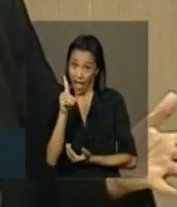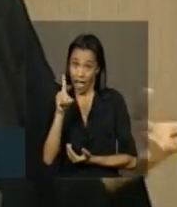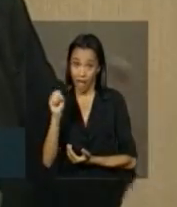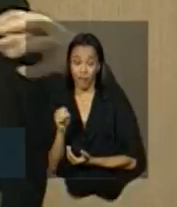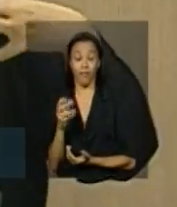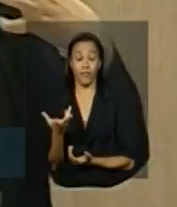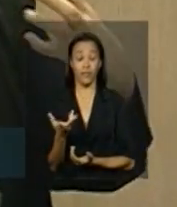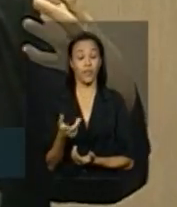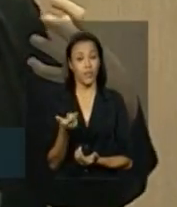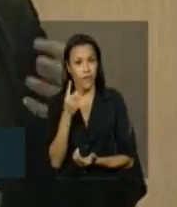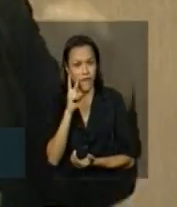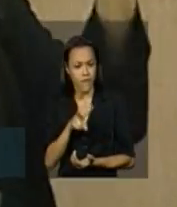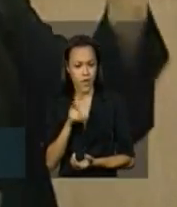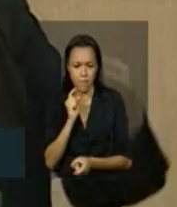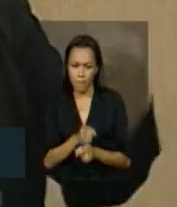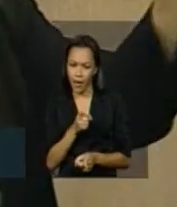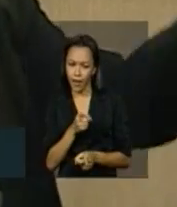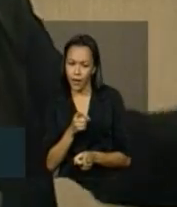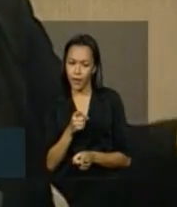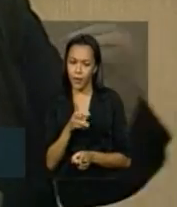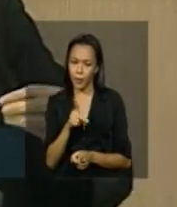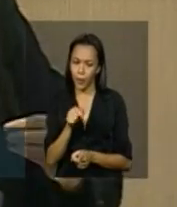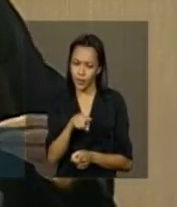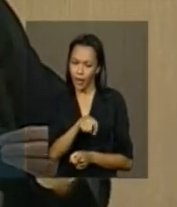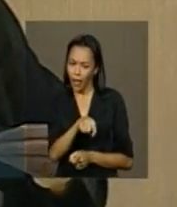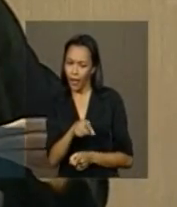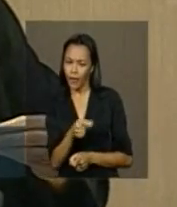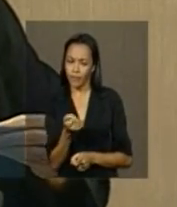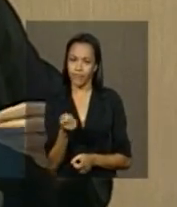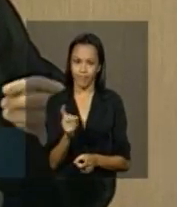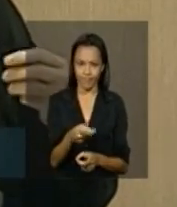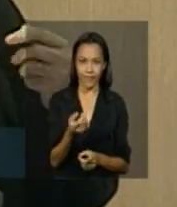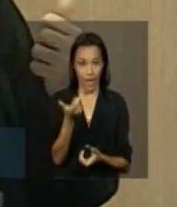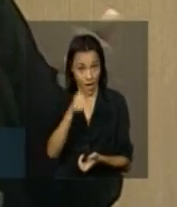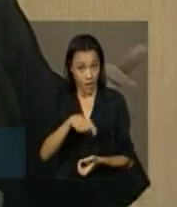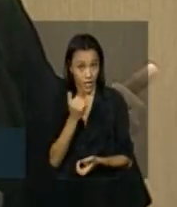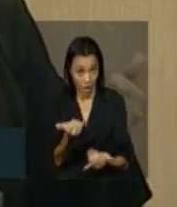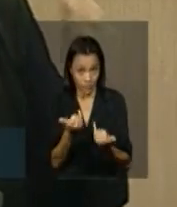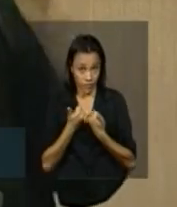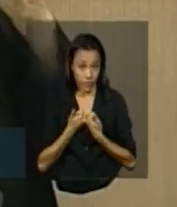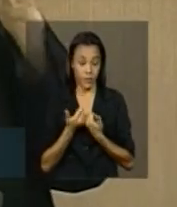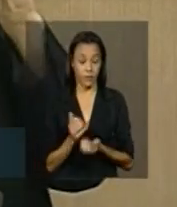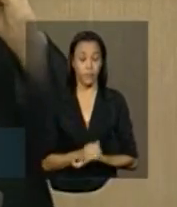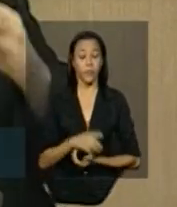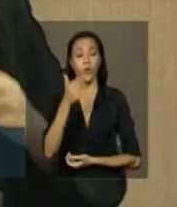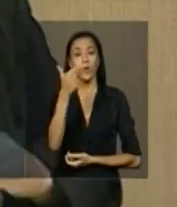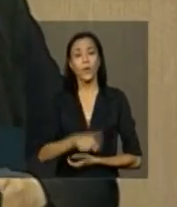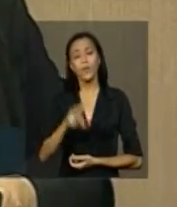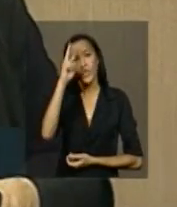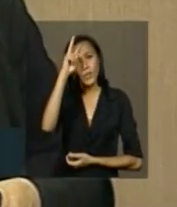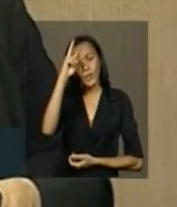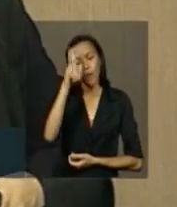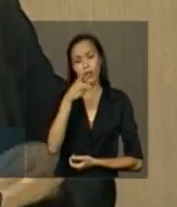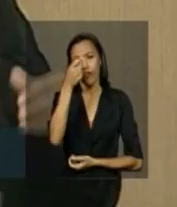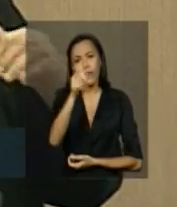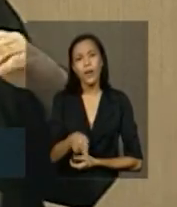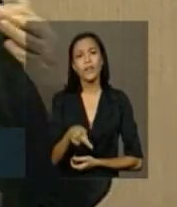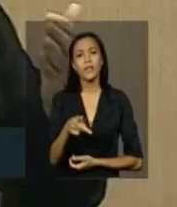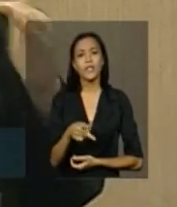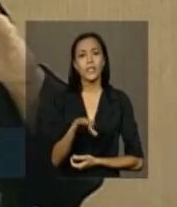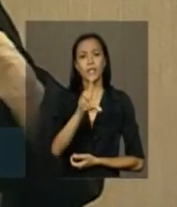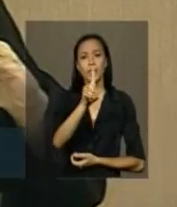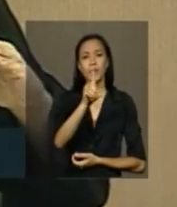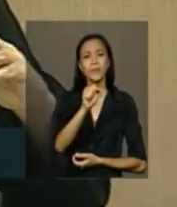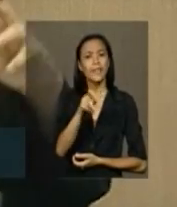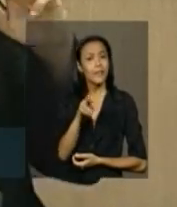o número da t ele que vai olhar vai dizer realmente desmatou tanto etc a outra questão nós falamos aqui não é que o dett tá